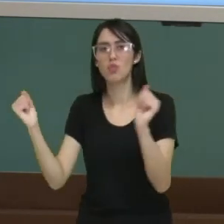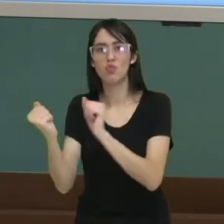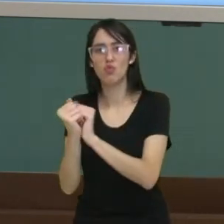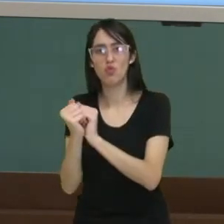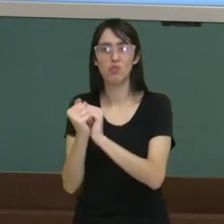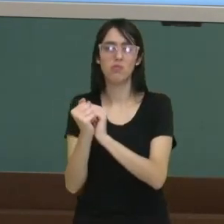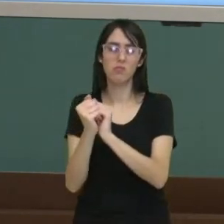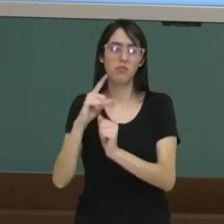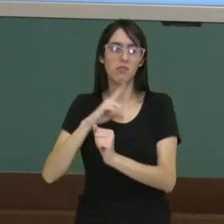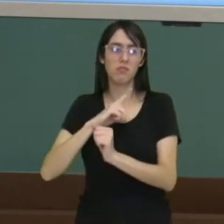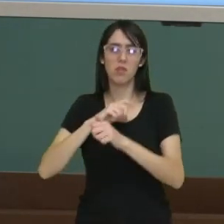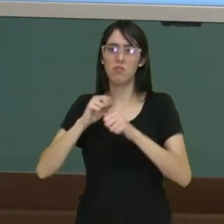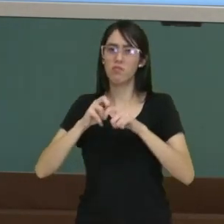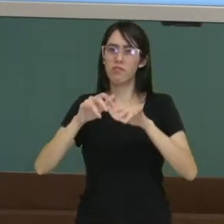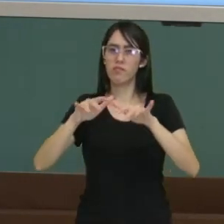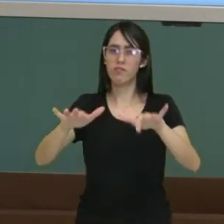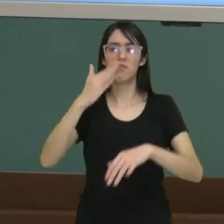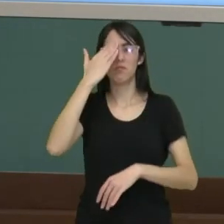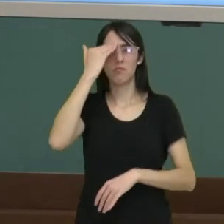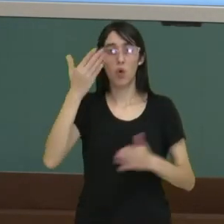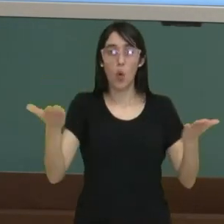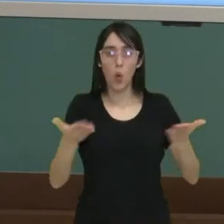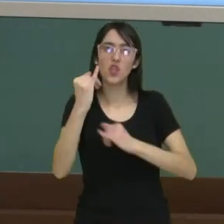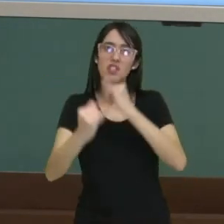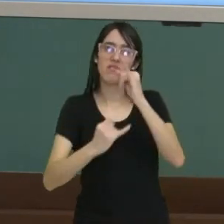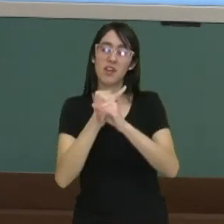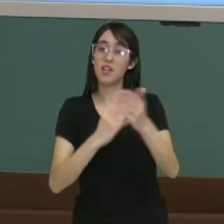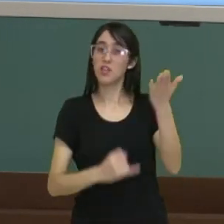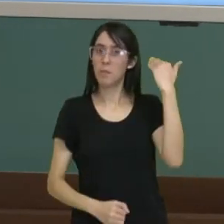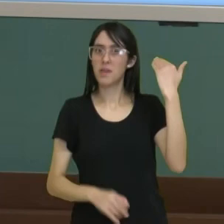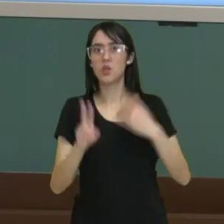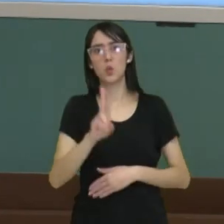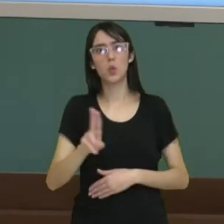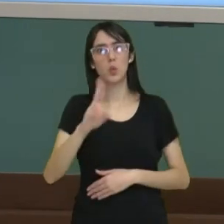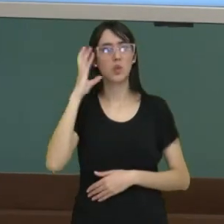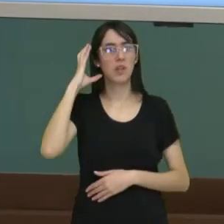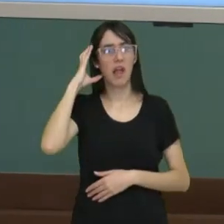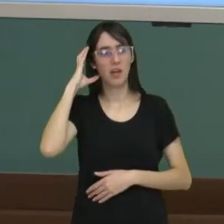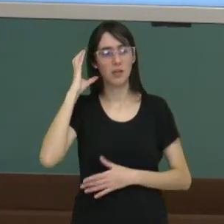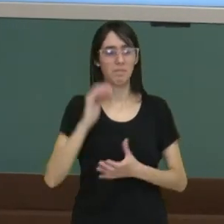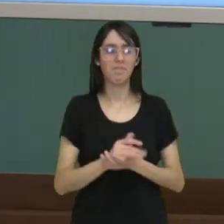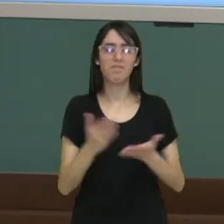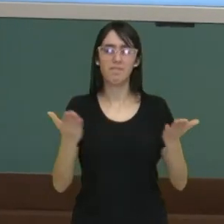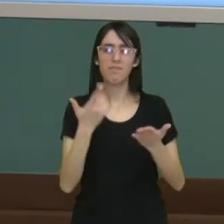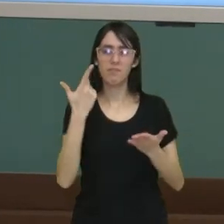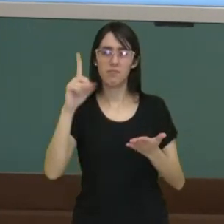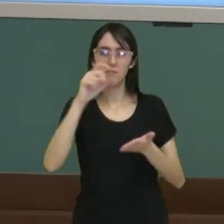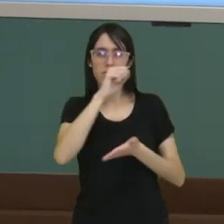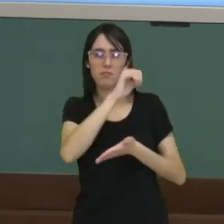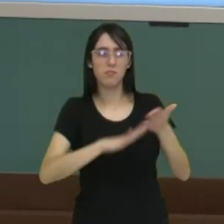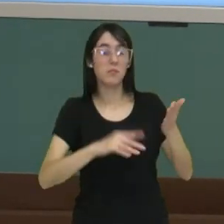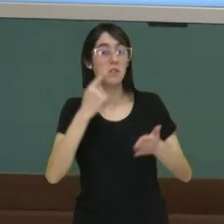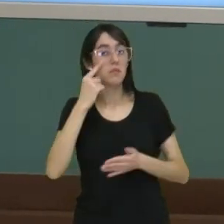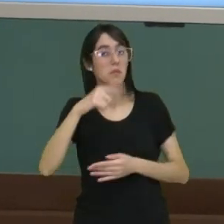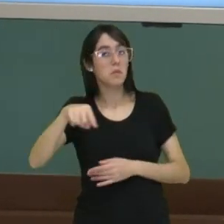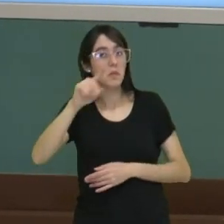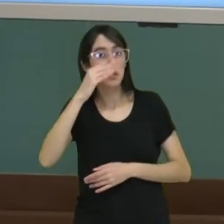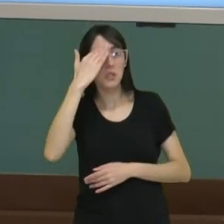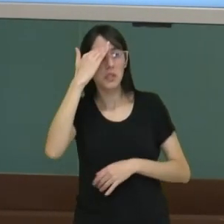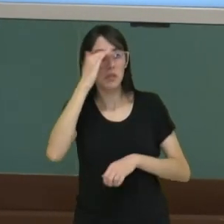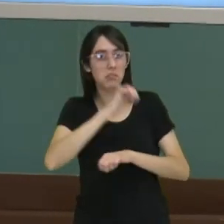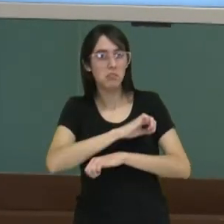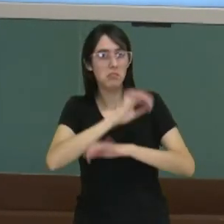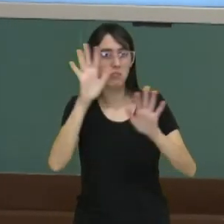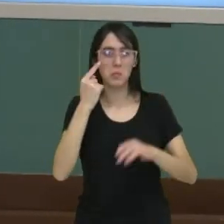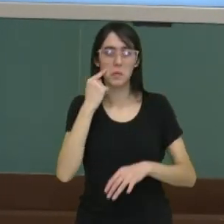neste momento, pessoal, era o rádio. Vamos para mais uma atividade, pessoal, para ver se a gente está compreendendo o que a gente está absorvendo